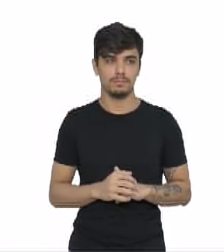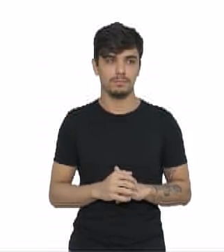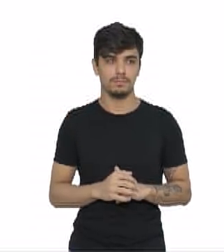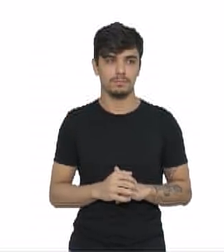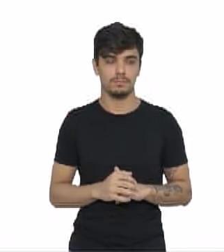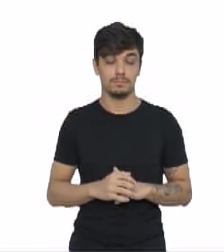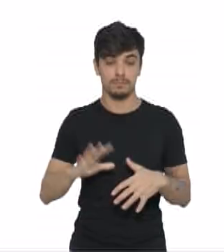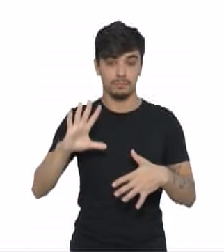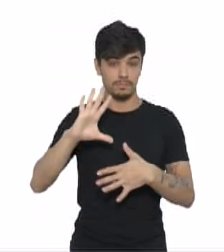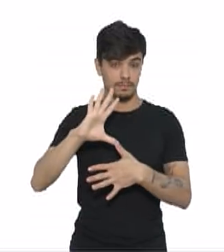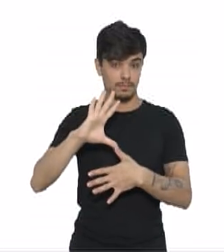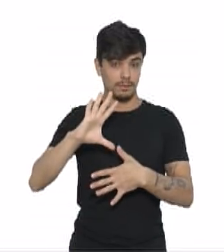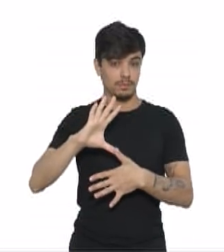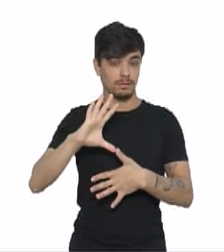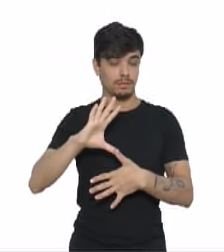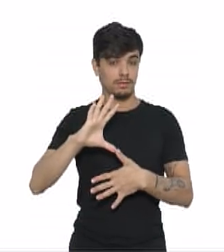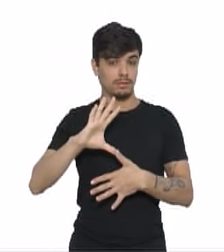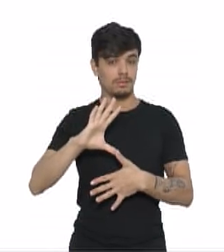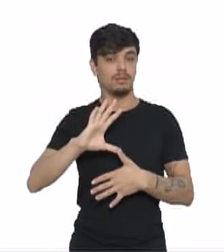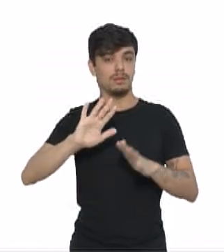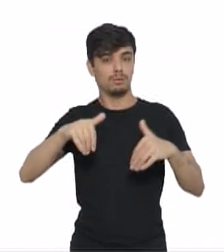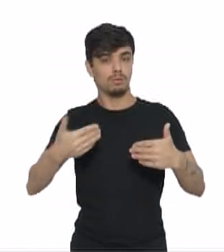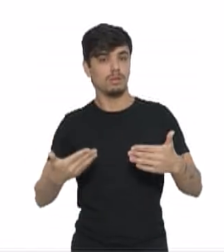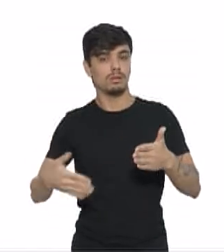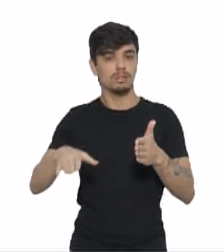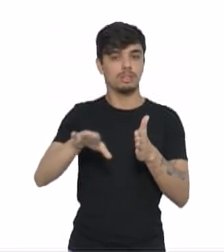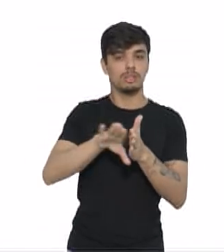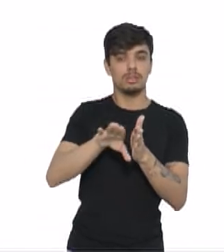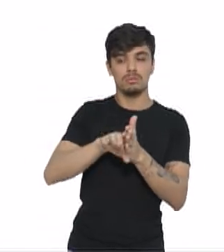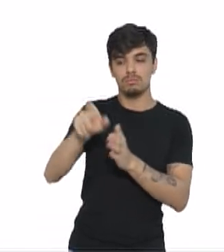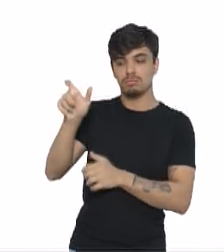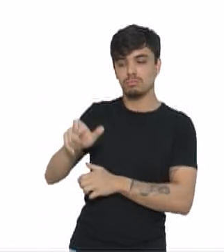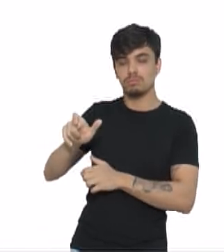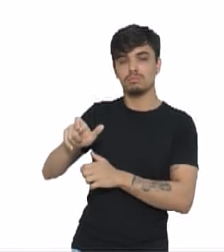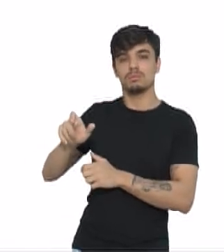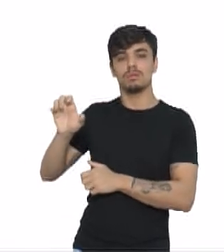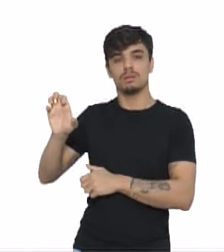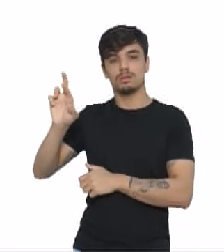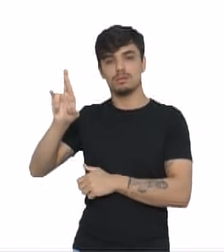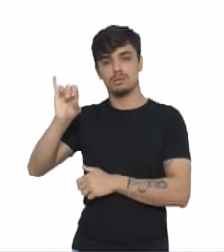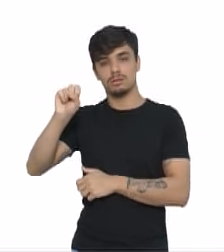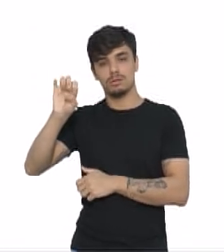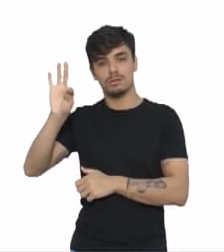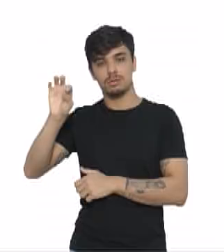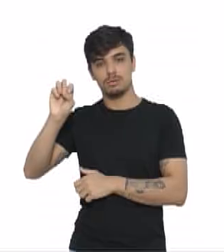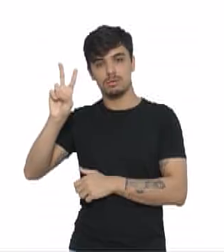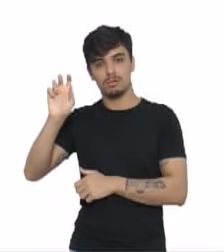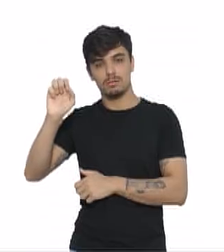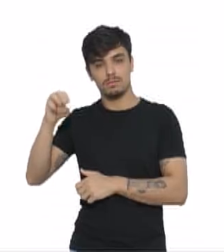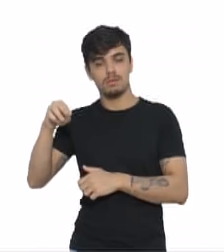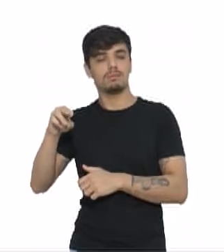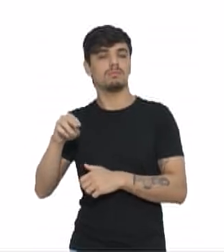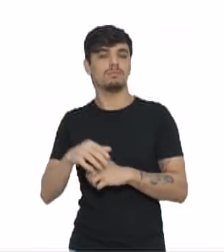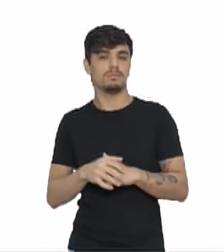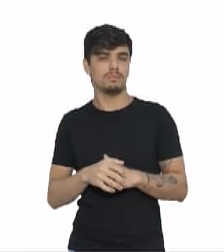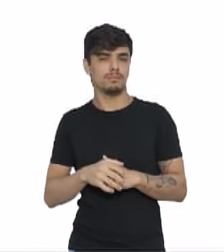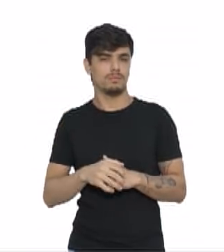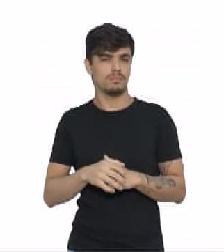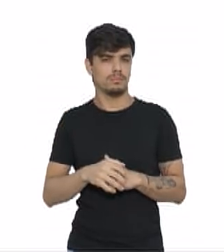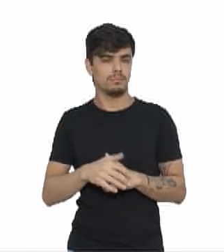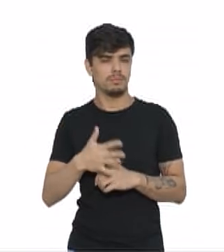a América, ela quando houve a chegada de Cristóvão Colombo, a gente estima que deveria haver mais ou menos